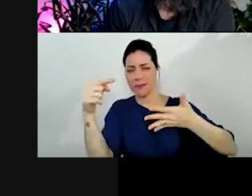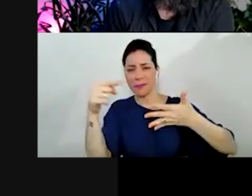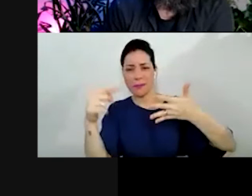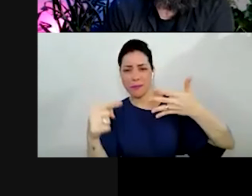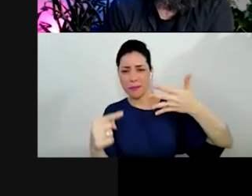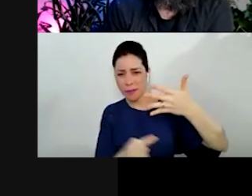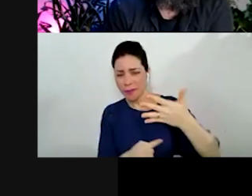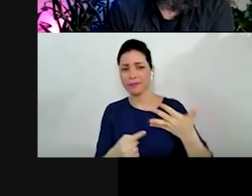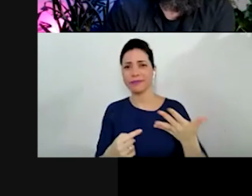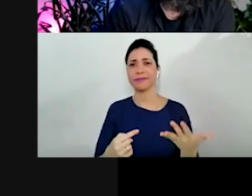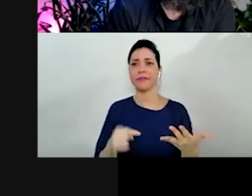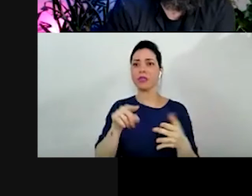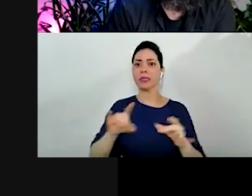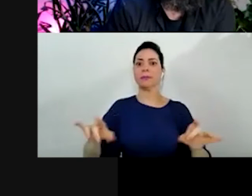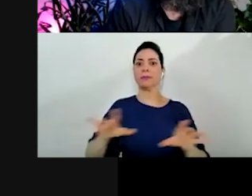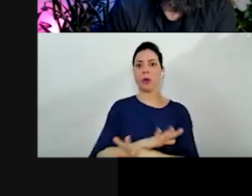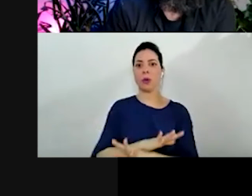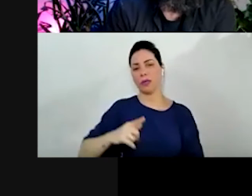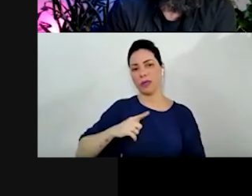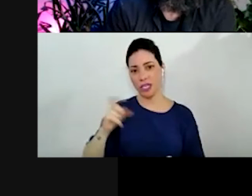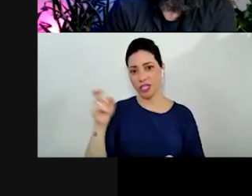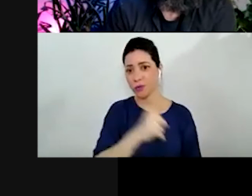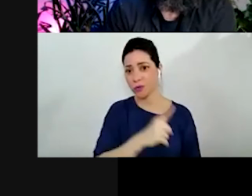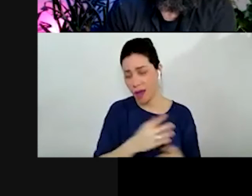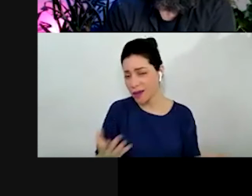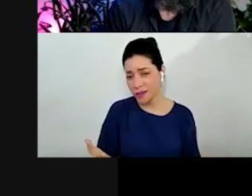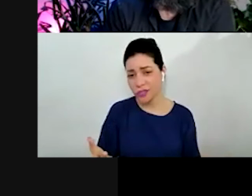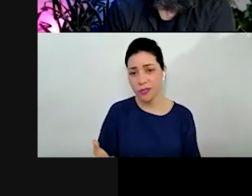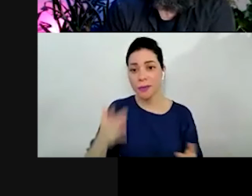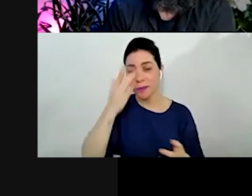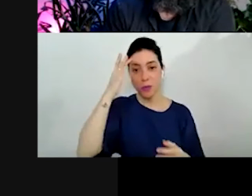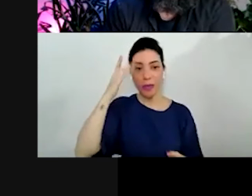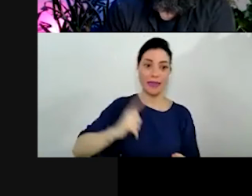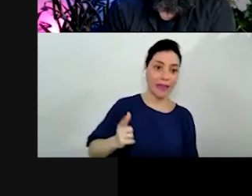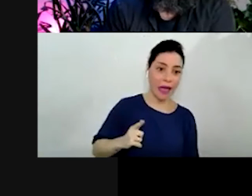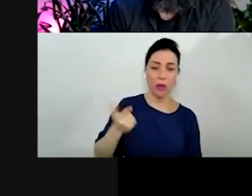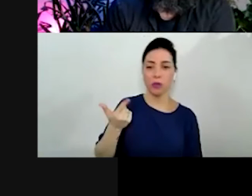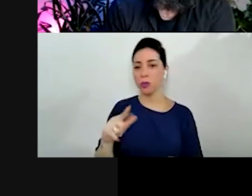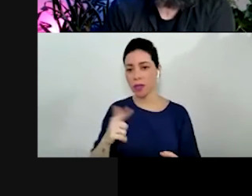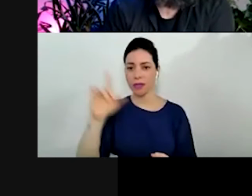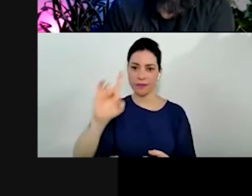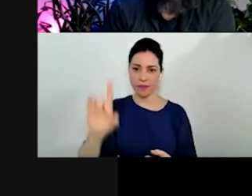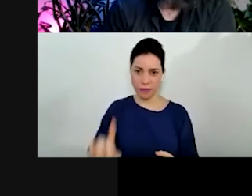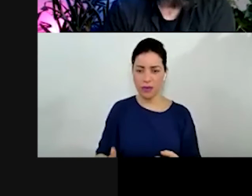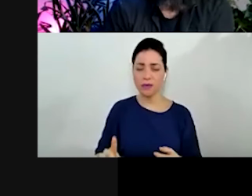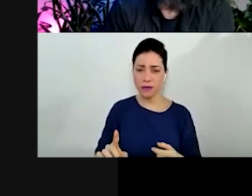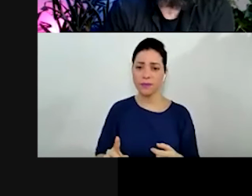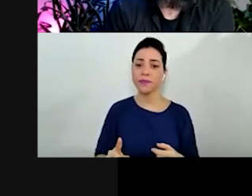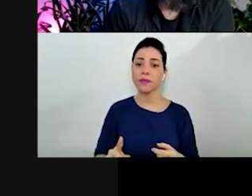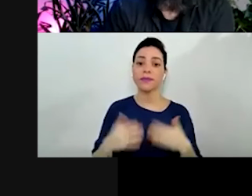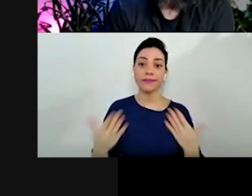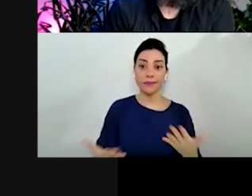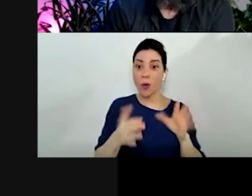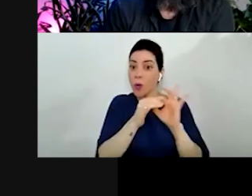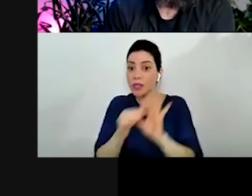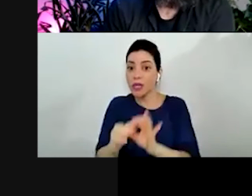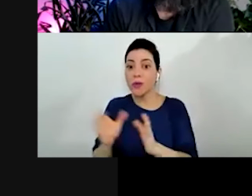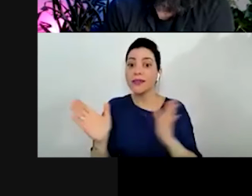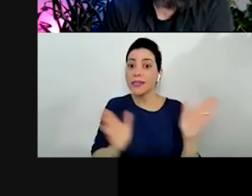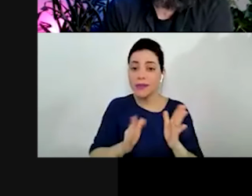necessariamente tem uma traz uma dificuldade para quem é possui ou não alguma deficiência na verdade a o contexto da